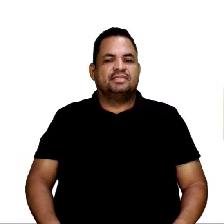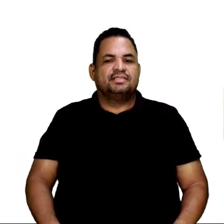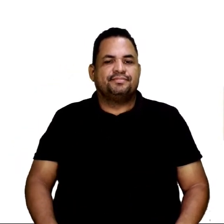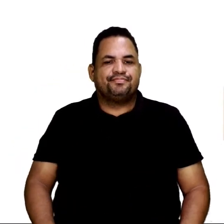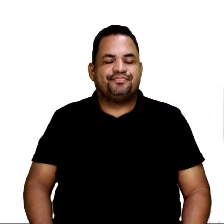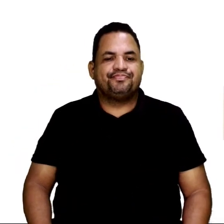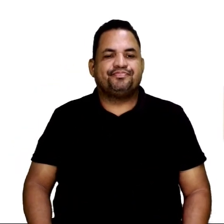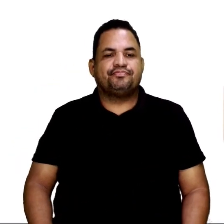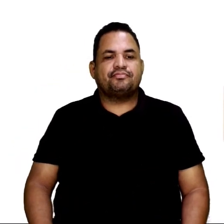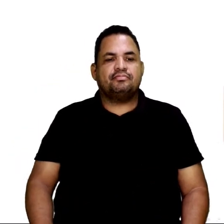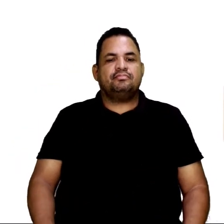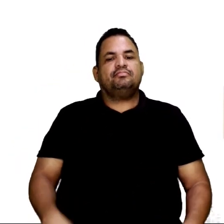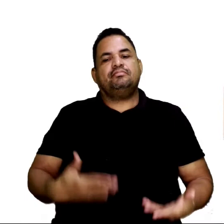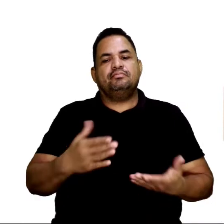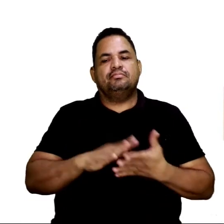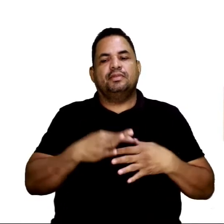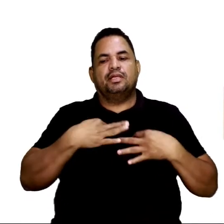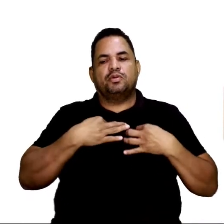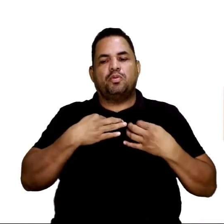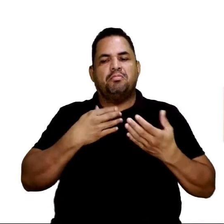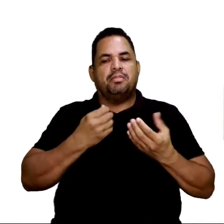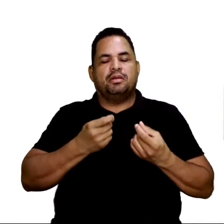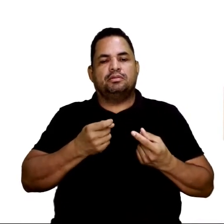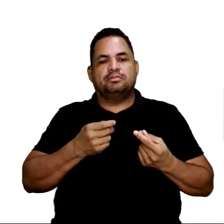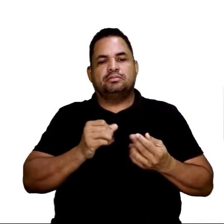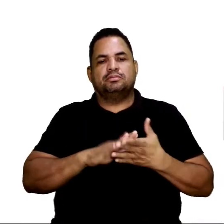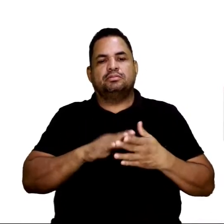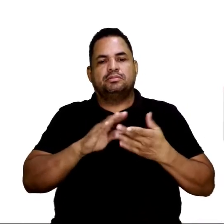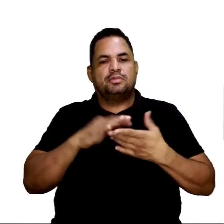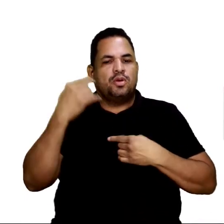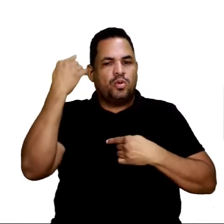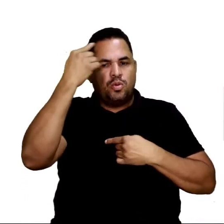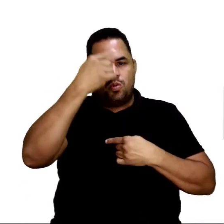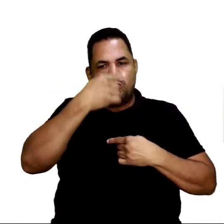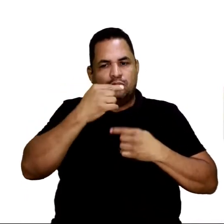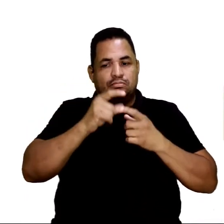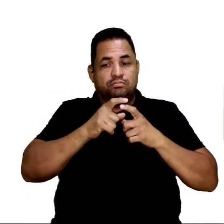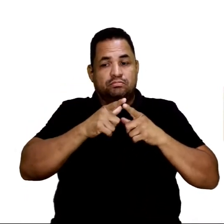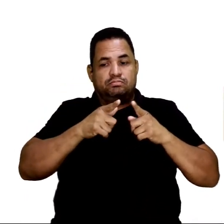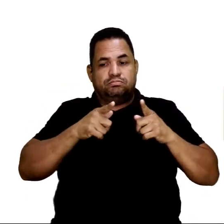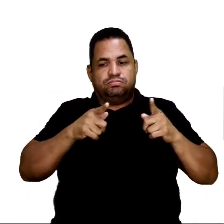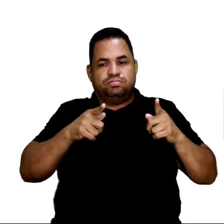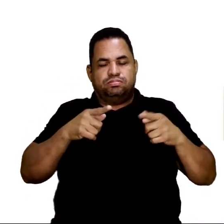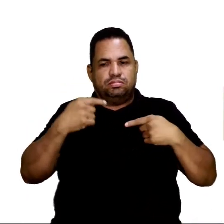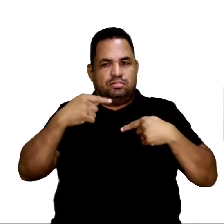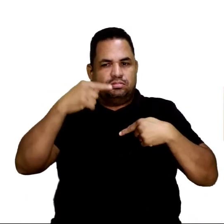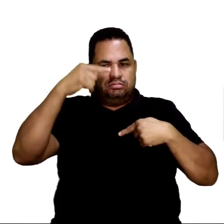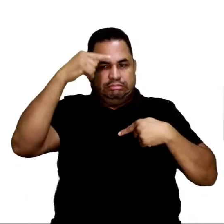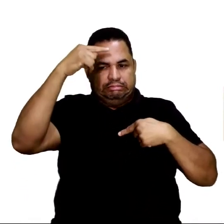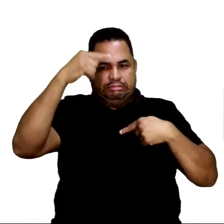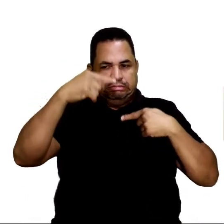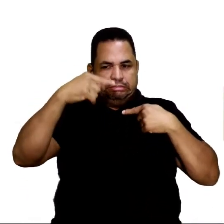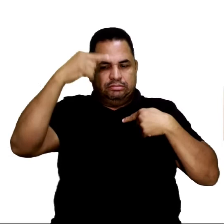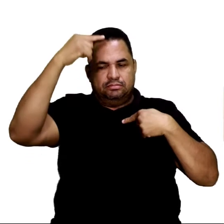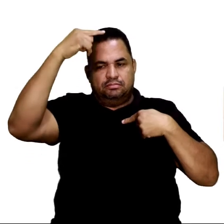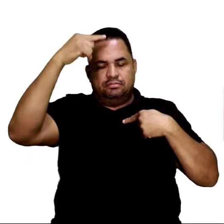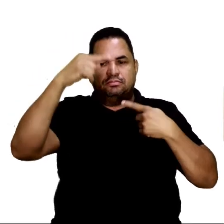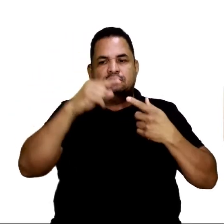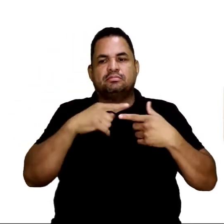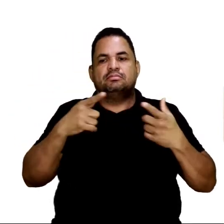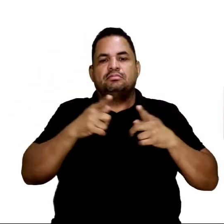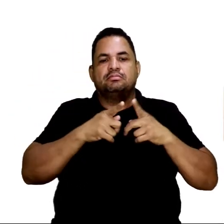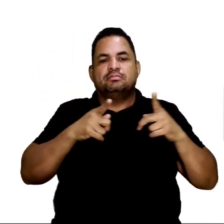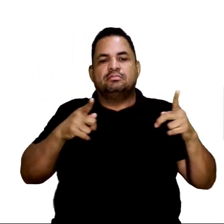o enxoval, né? Enfim. O tamanho da cabeça ainda é muito grande. Você pode observar na imagem que a cabeça